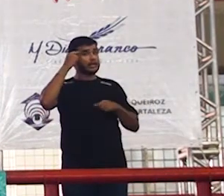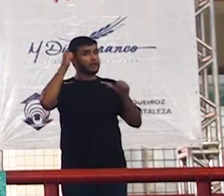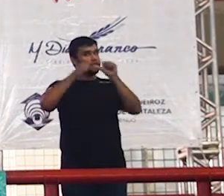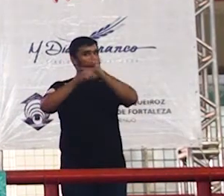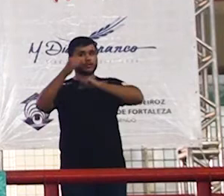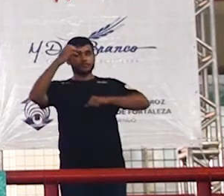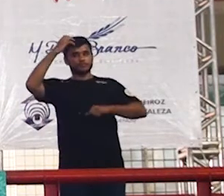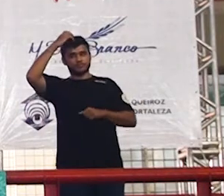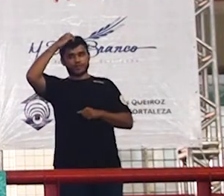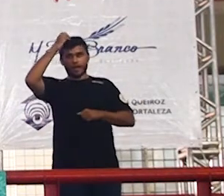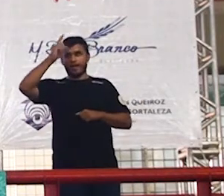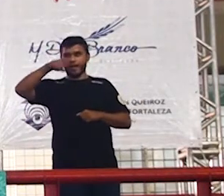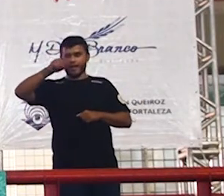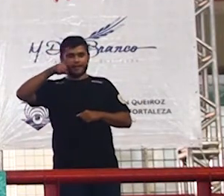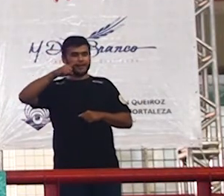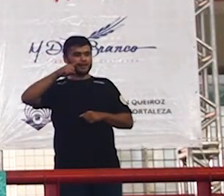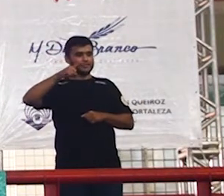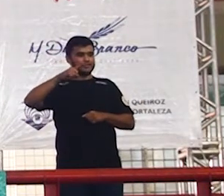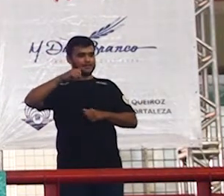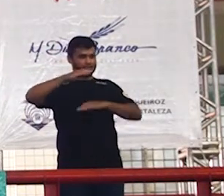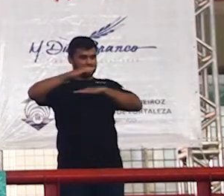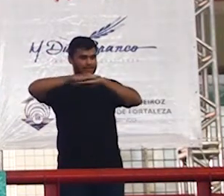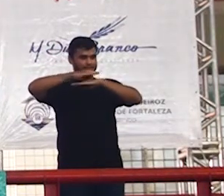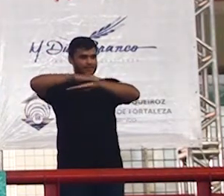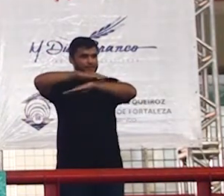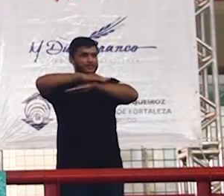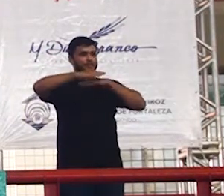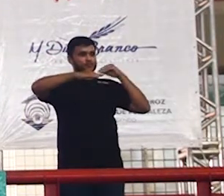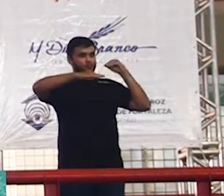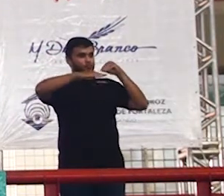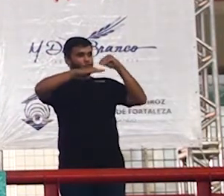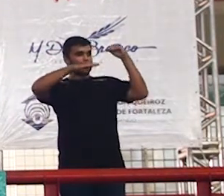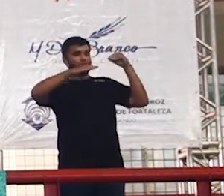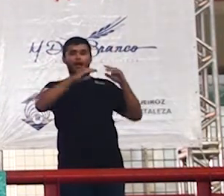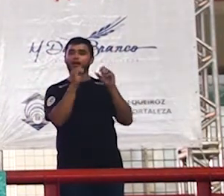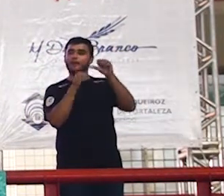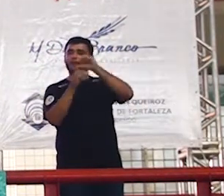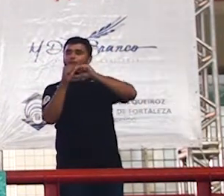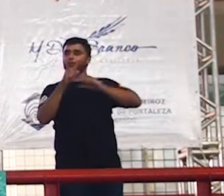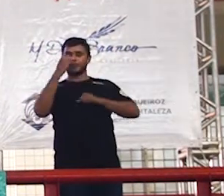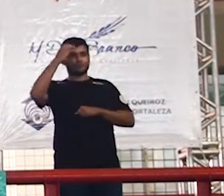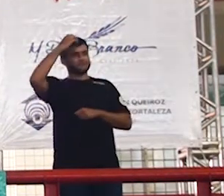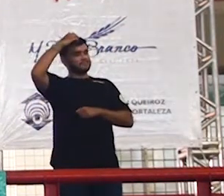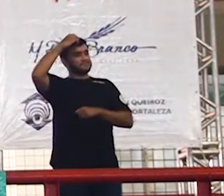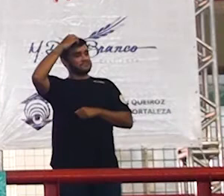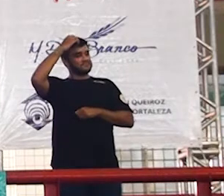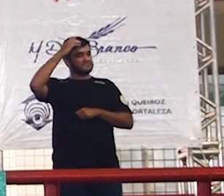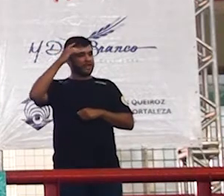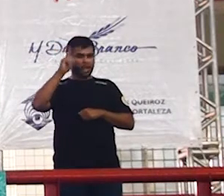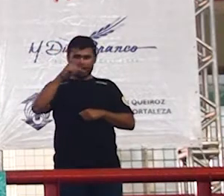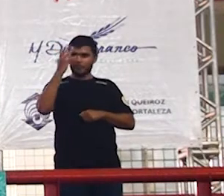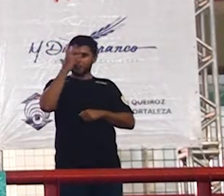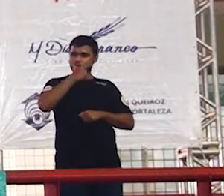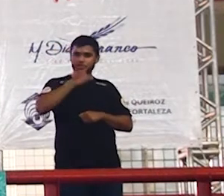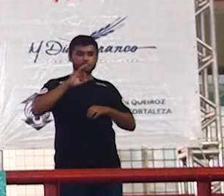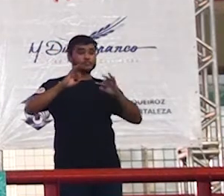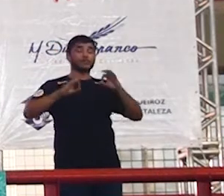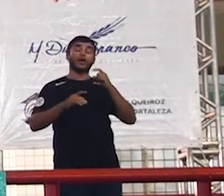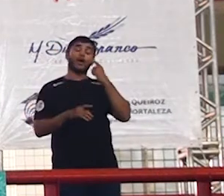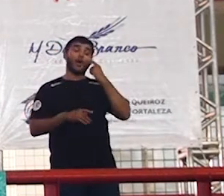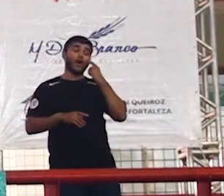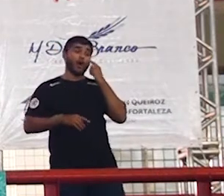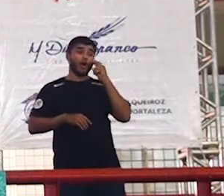interpretaram? Foi, né? Olha como é interessante. Para vocês interpretarem isso, para